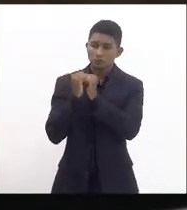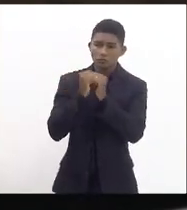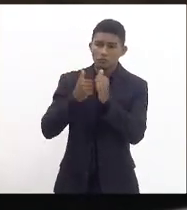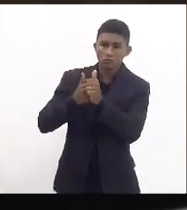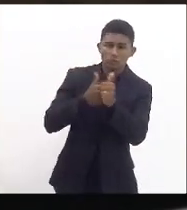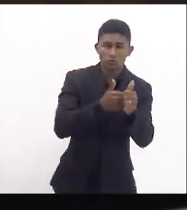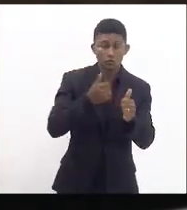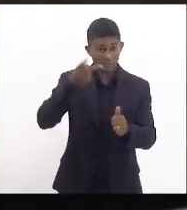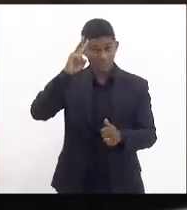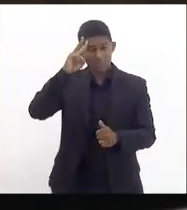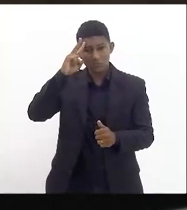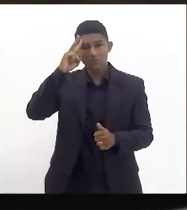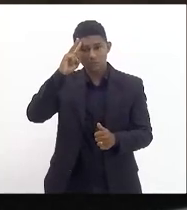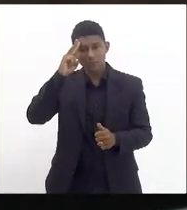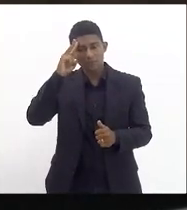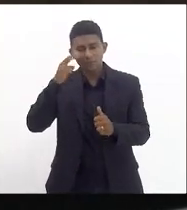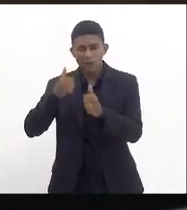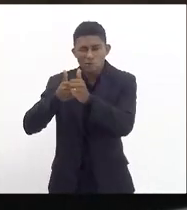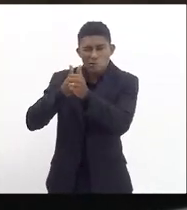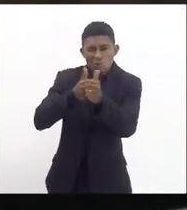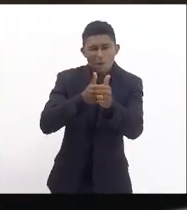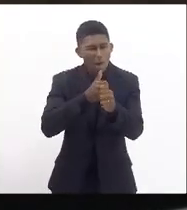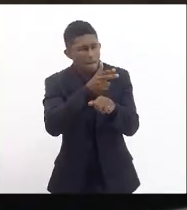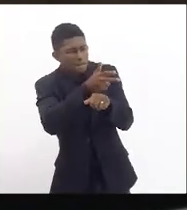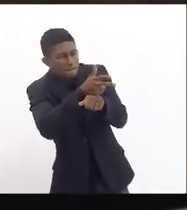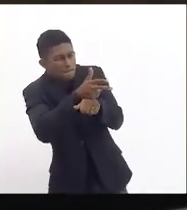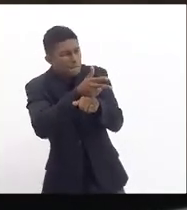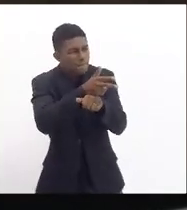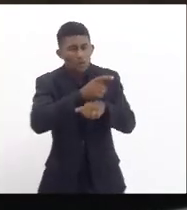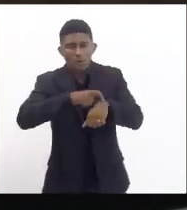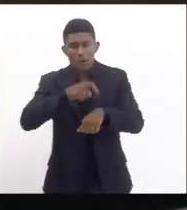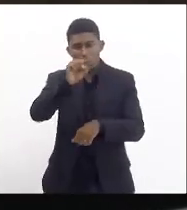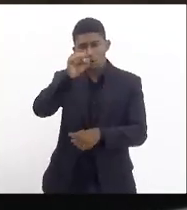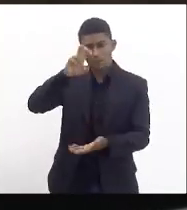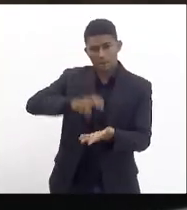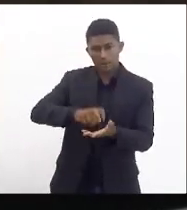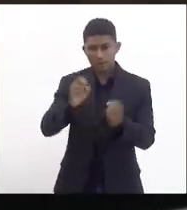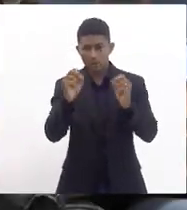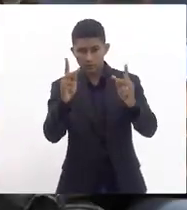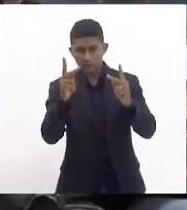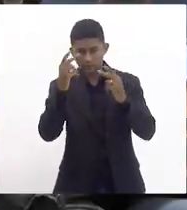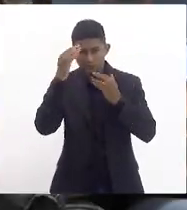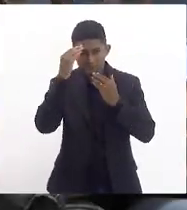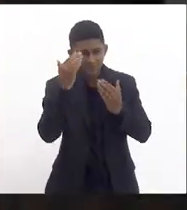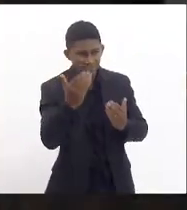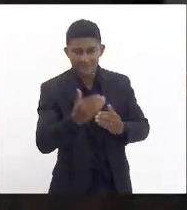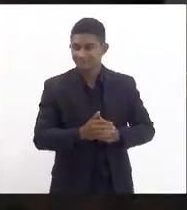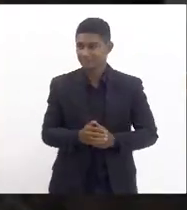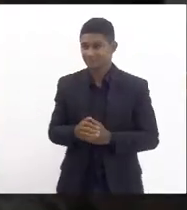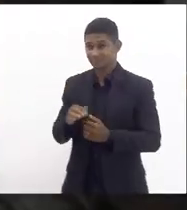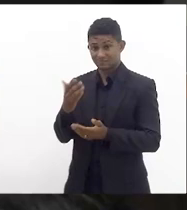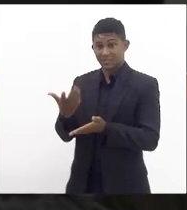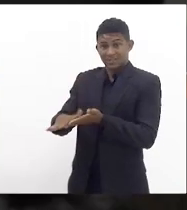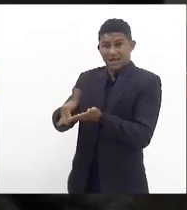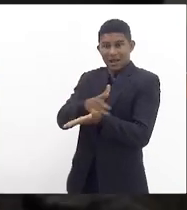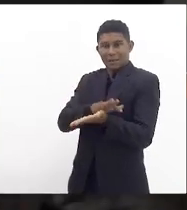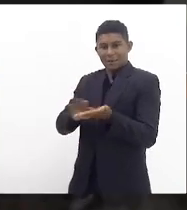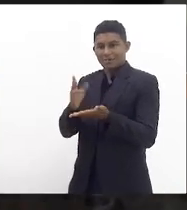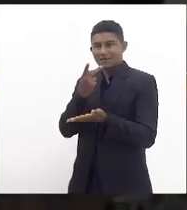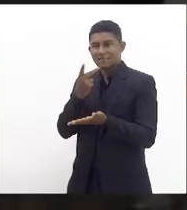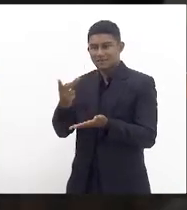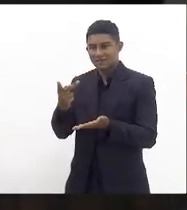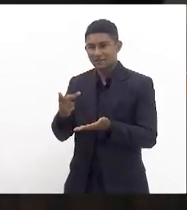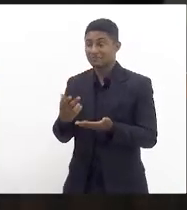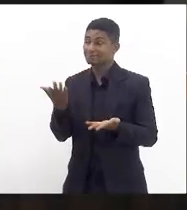na segunda-feira, nos acompanhando, é 8 horas da manhã, tá bom? Obrigado. Como diz o samba, lá em cima da hora, imagine quem vem